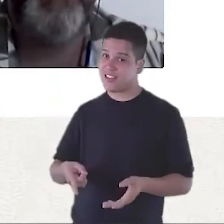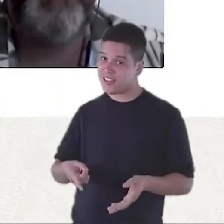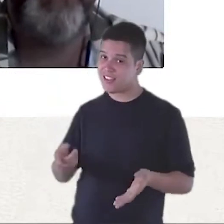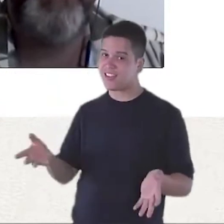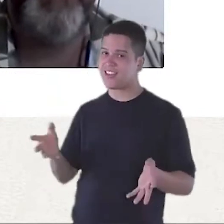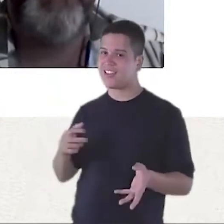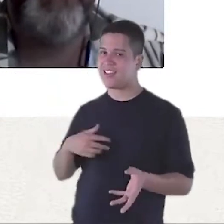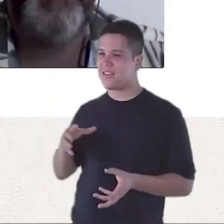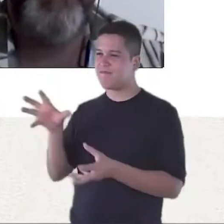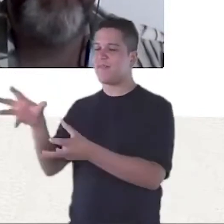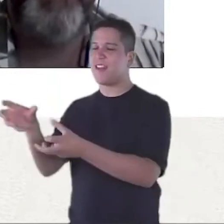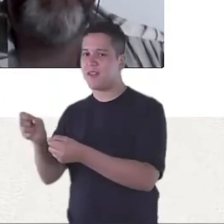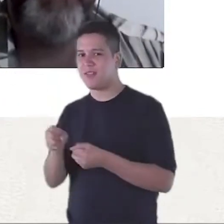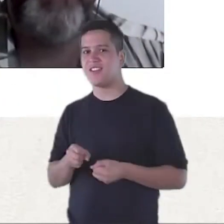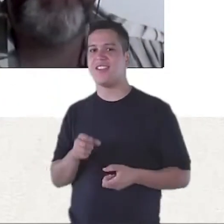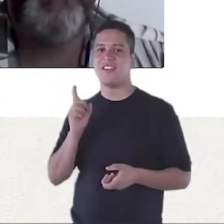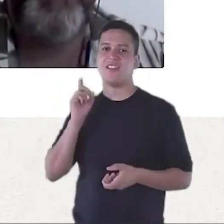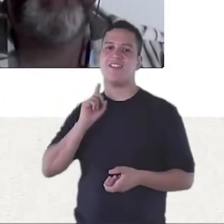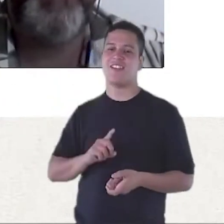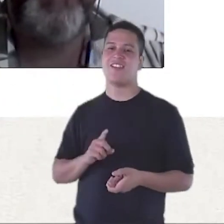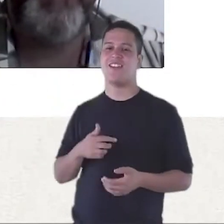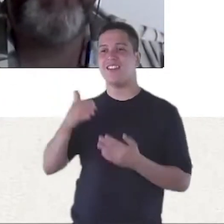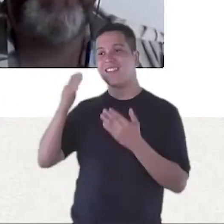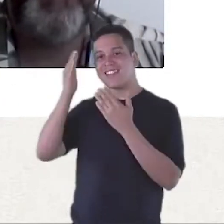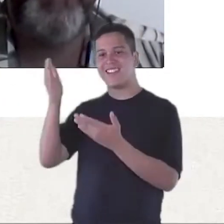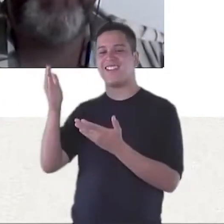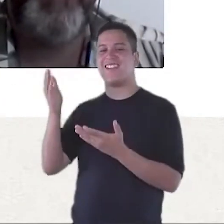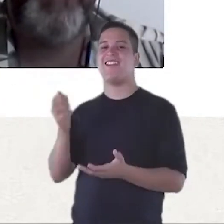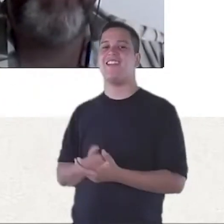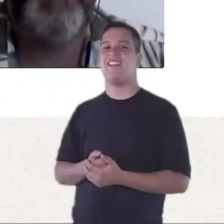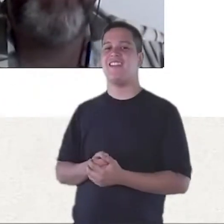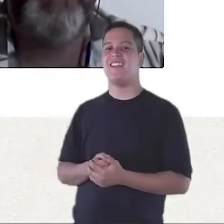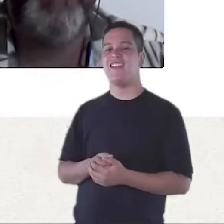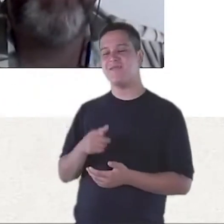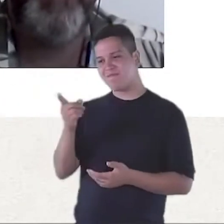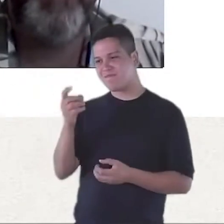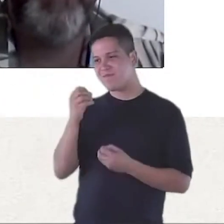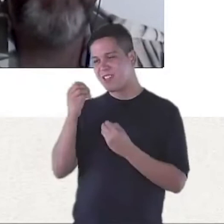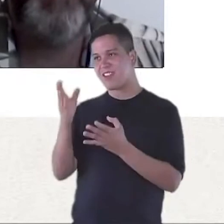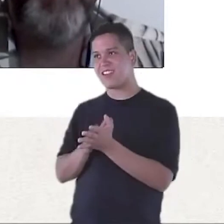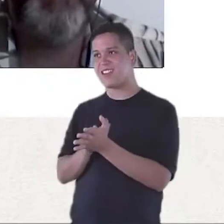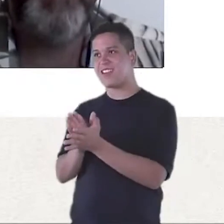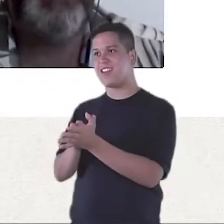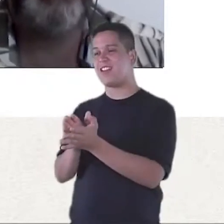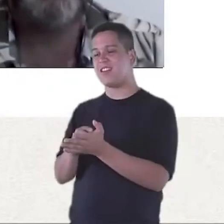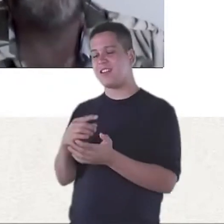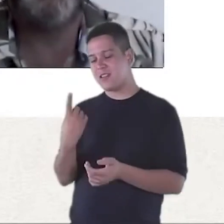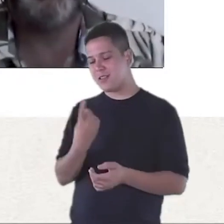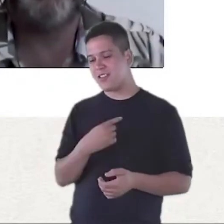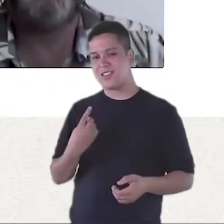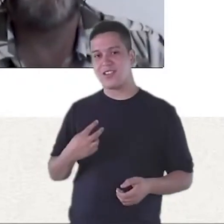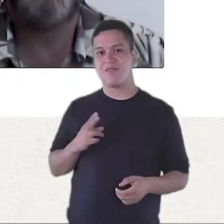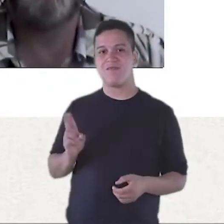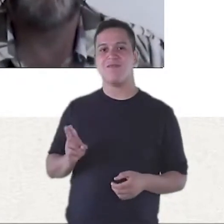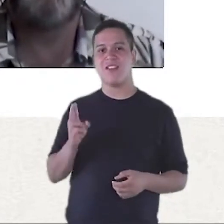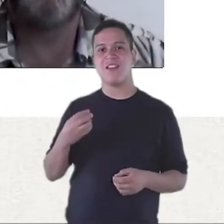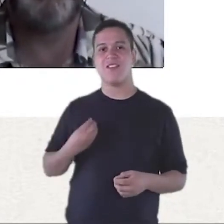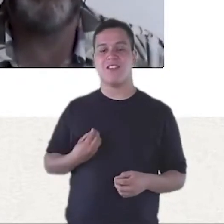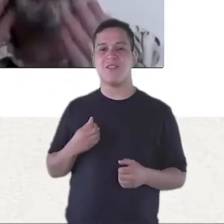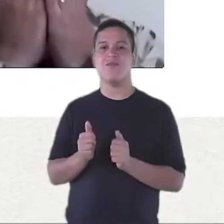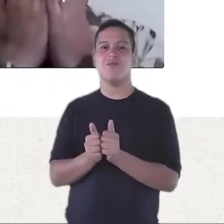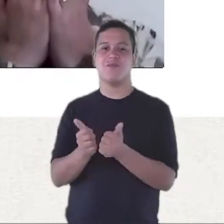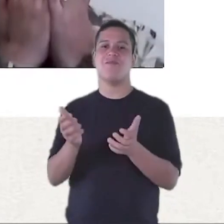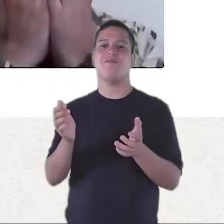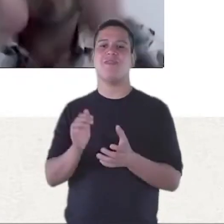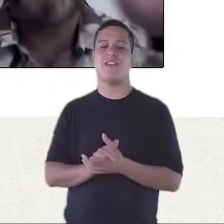terra. Agradeça a ela por isso, é mérito dela. Mas é privilégio nosso. Muito obrigado, irmão.